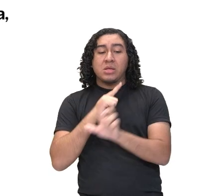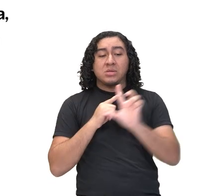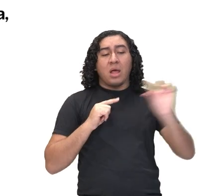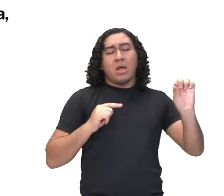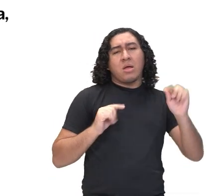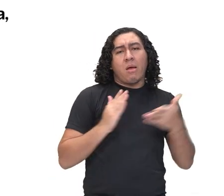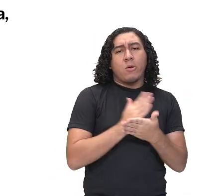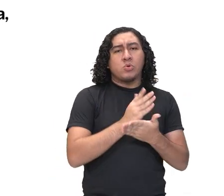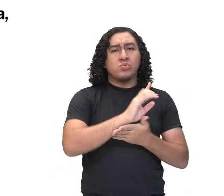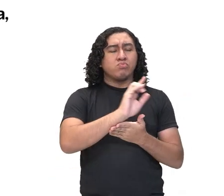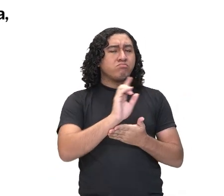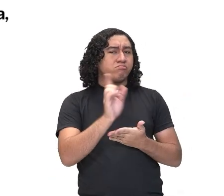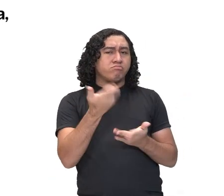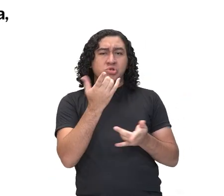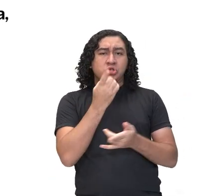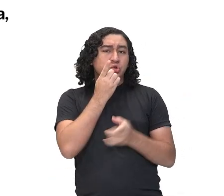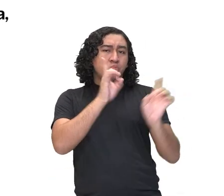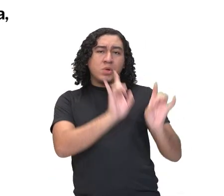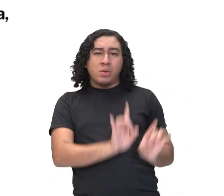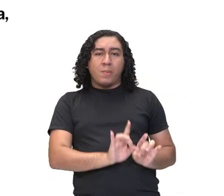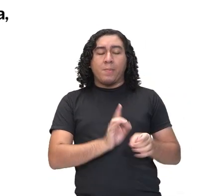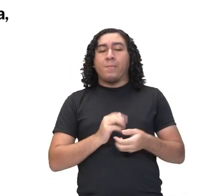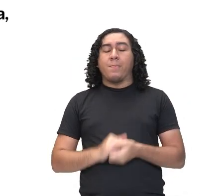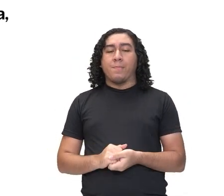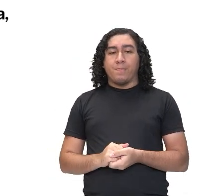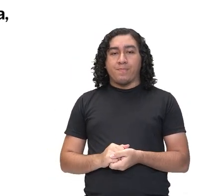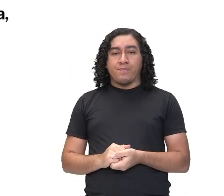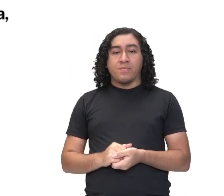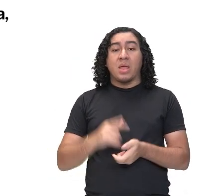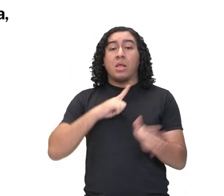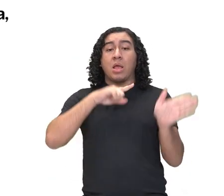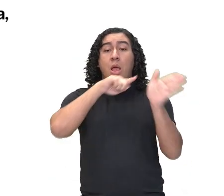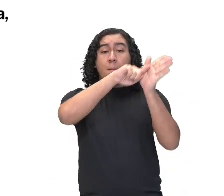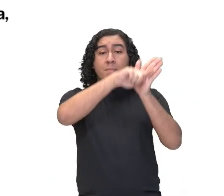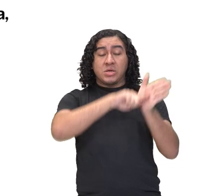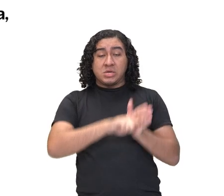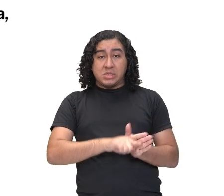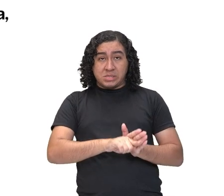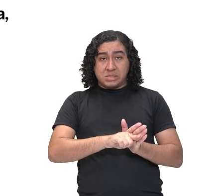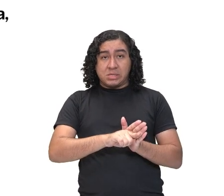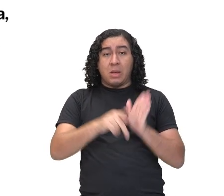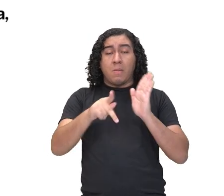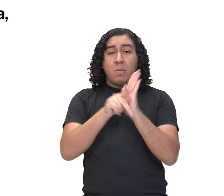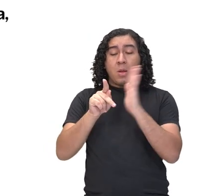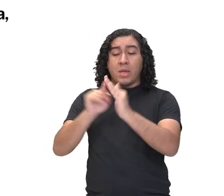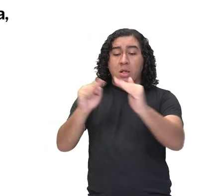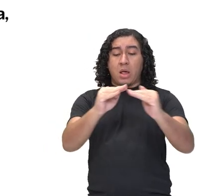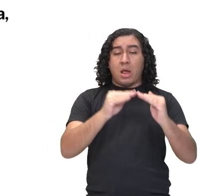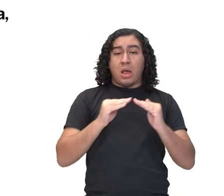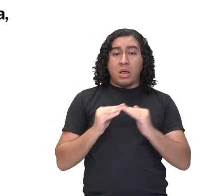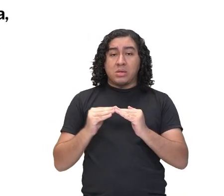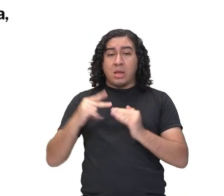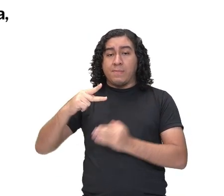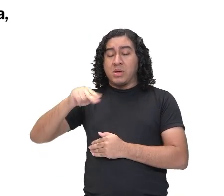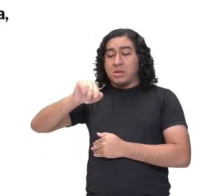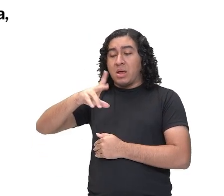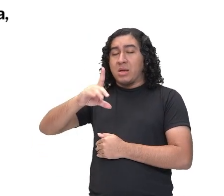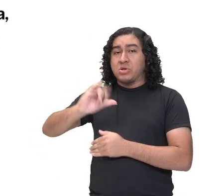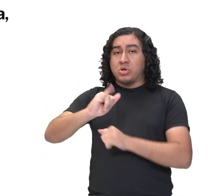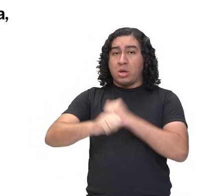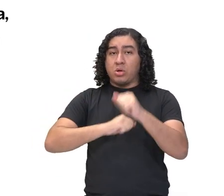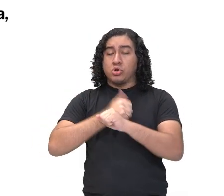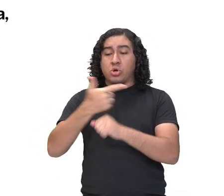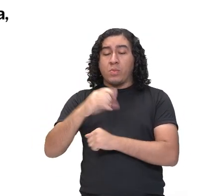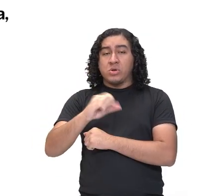também Dia dos Namorados. Segundo a Pesquisa Nacional por Amostra de Domicílios, de 2016, o Brasil